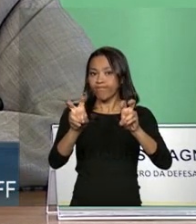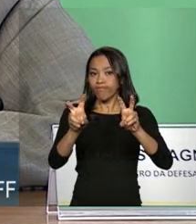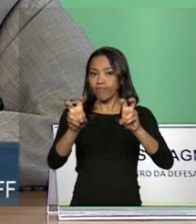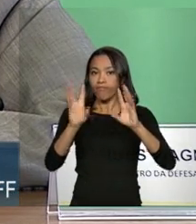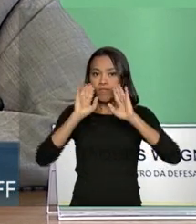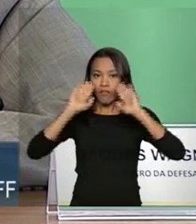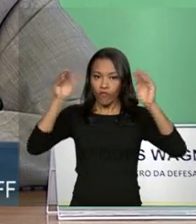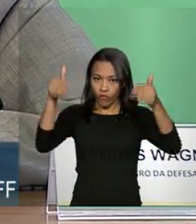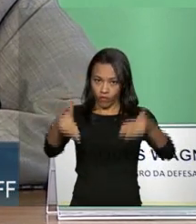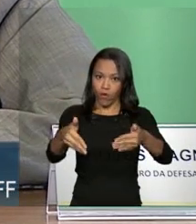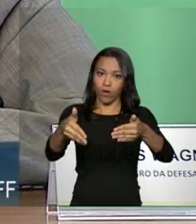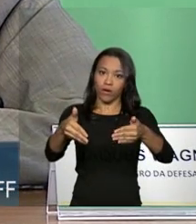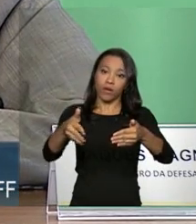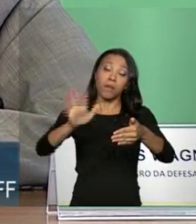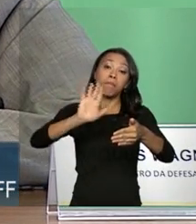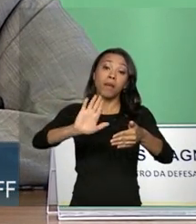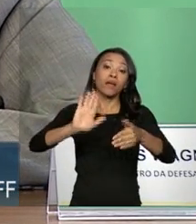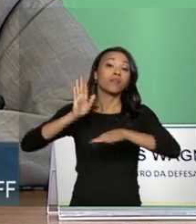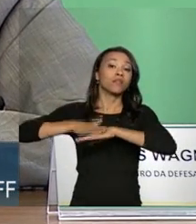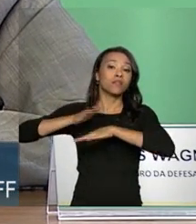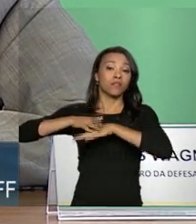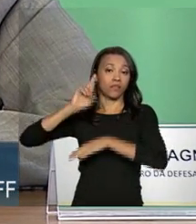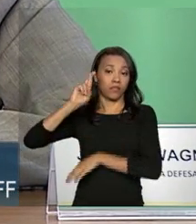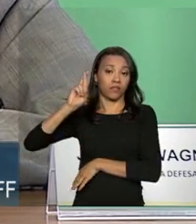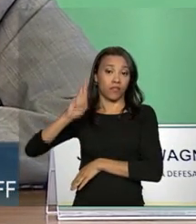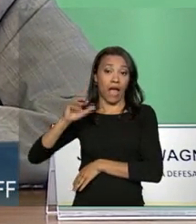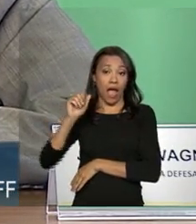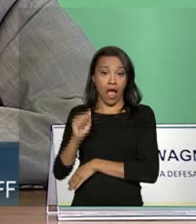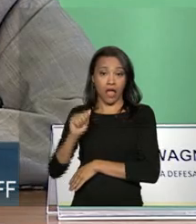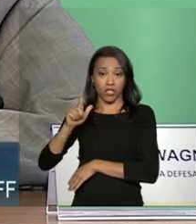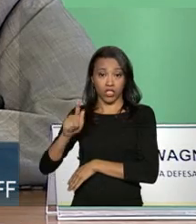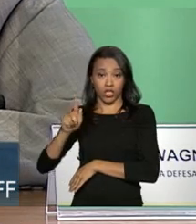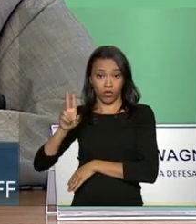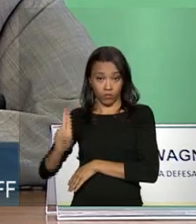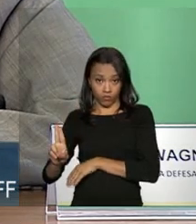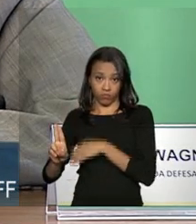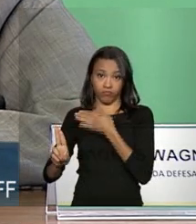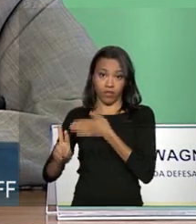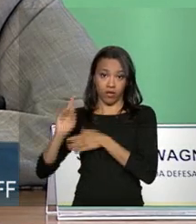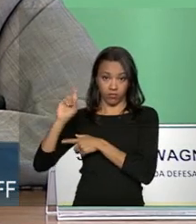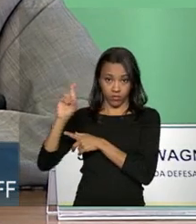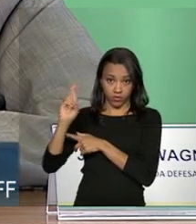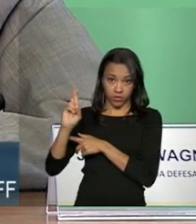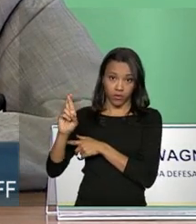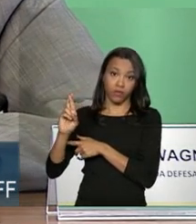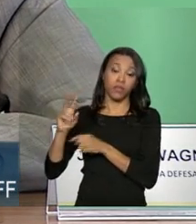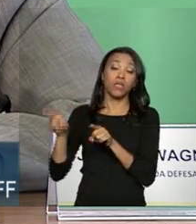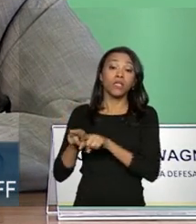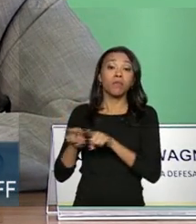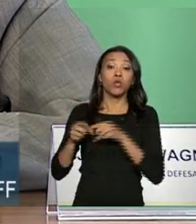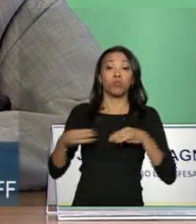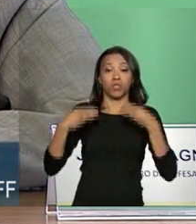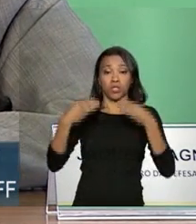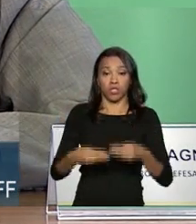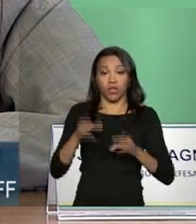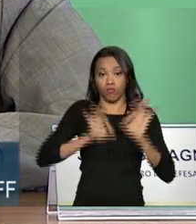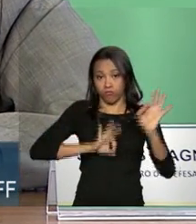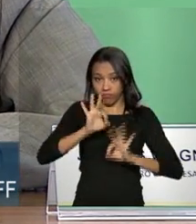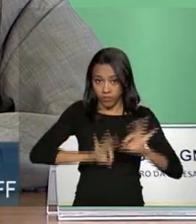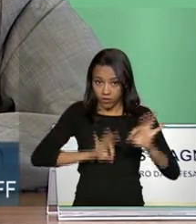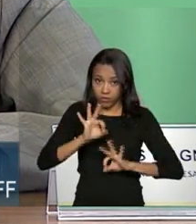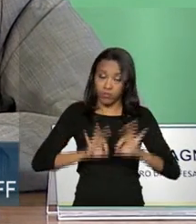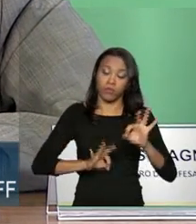mas está a cargo da AGU e do Ministério do Planejamento mais diretamente. As defesas já